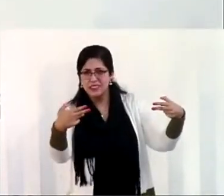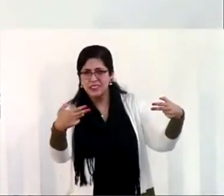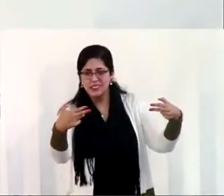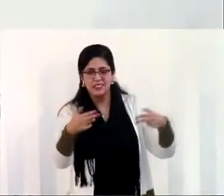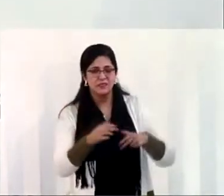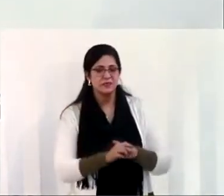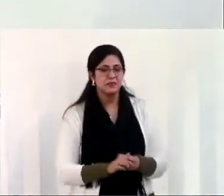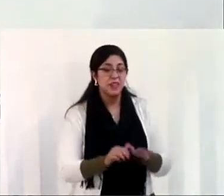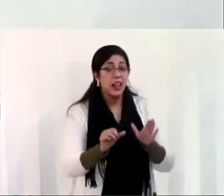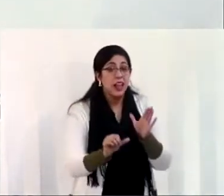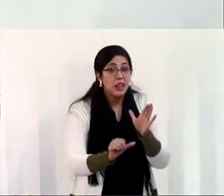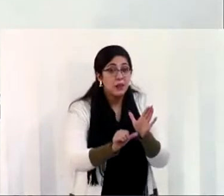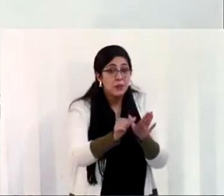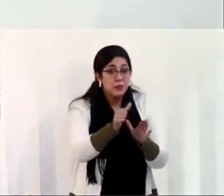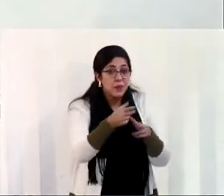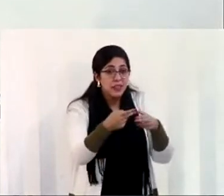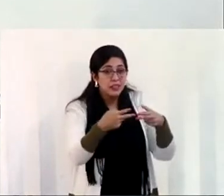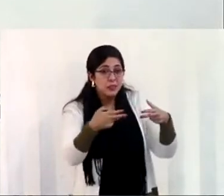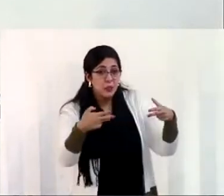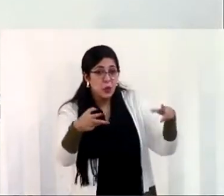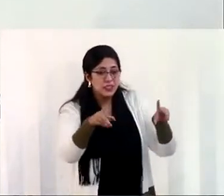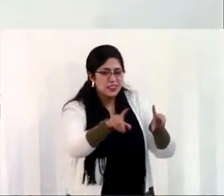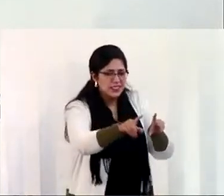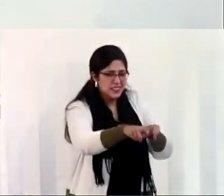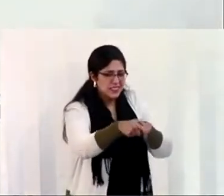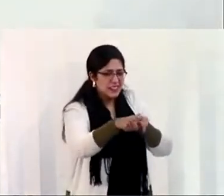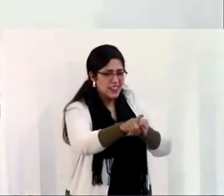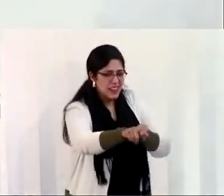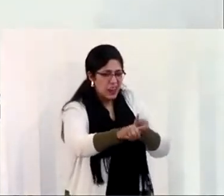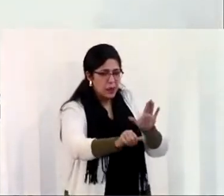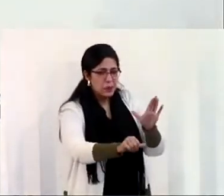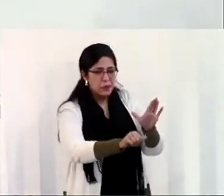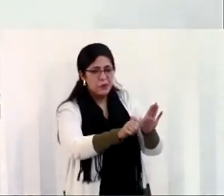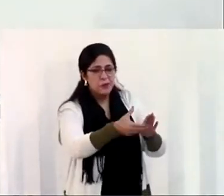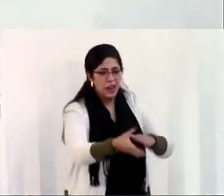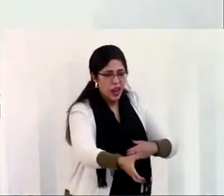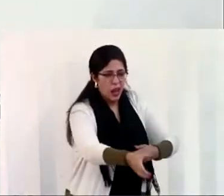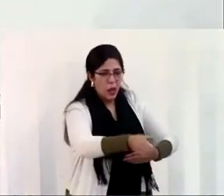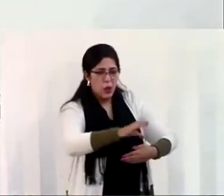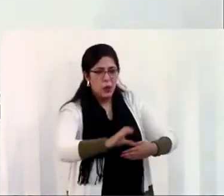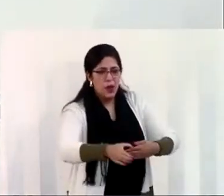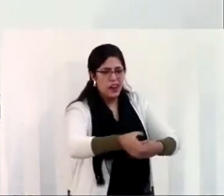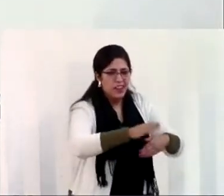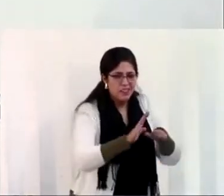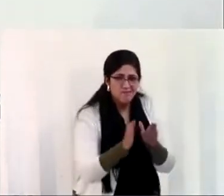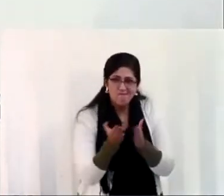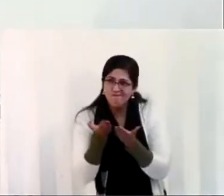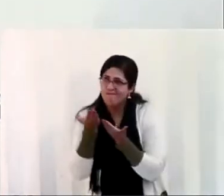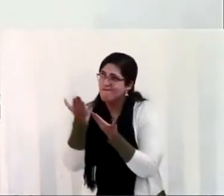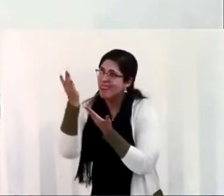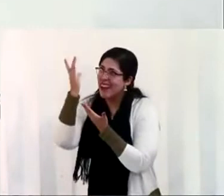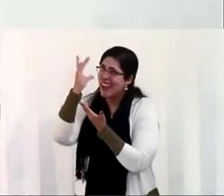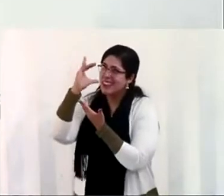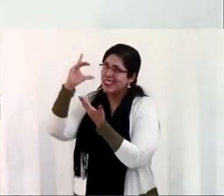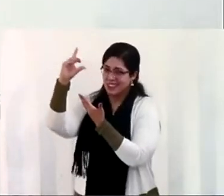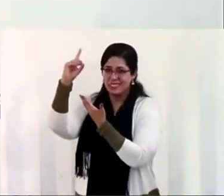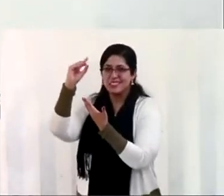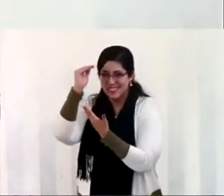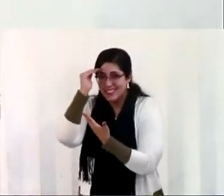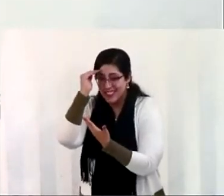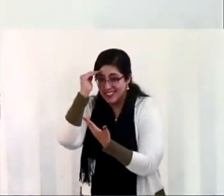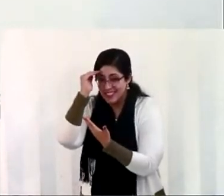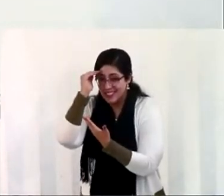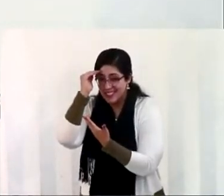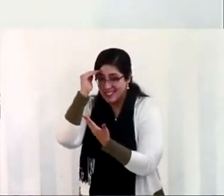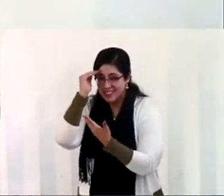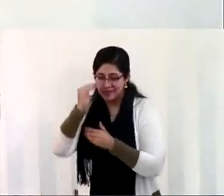melhor parte da plantação que se dedica ao Senhor, porque sabe que foi o Senhor quem criou aquilo. Então